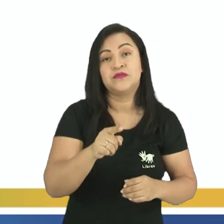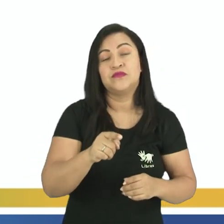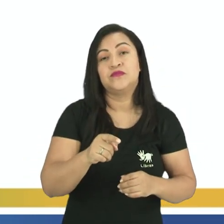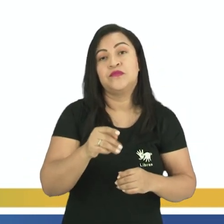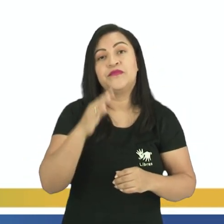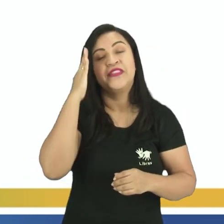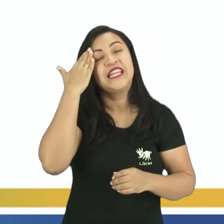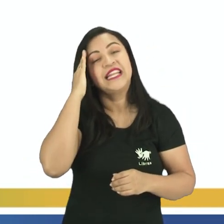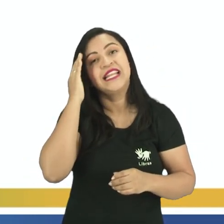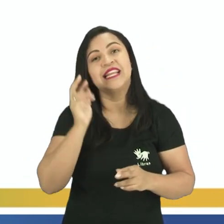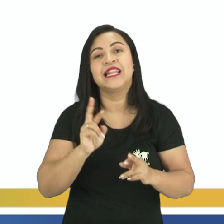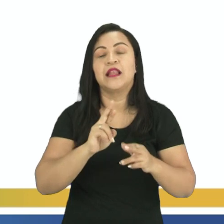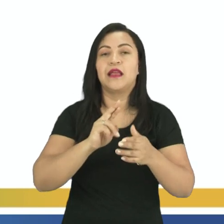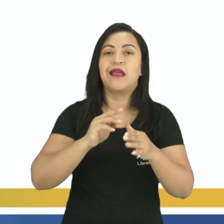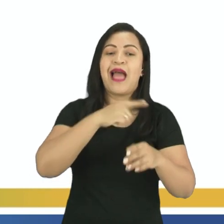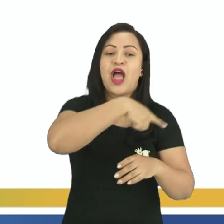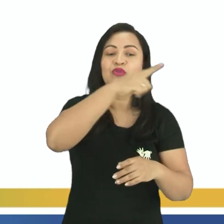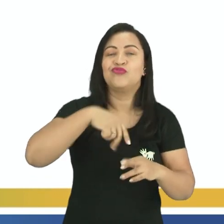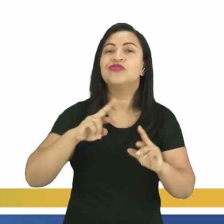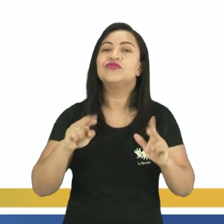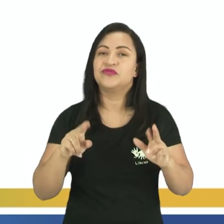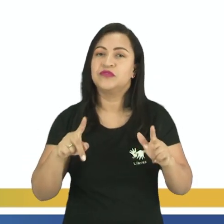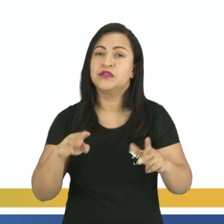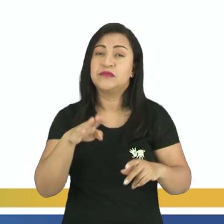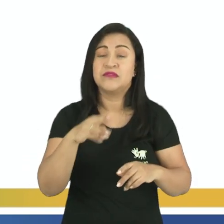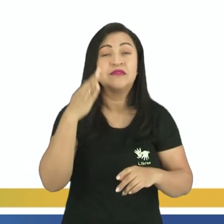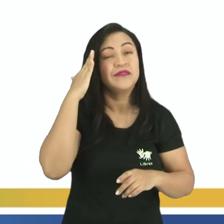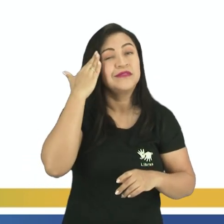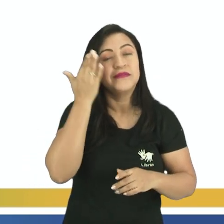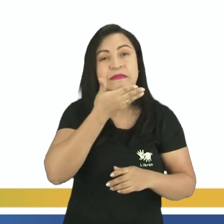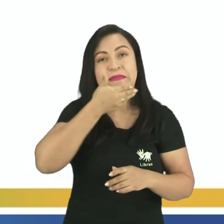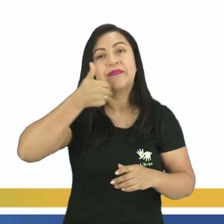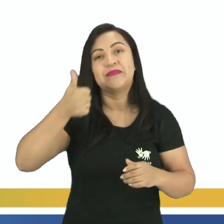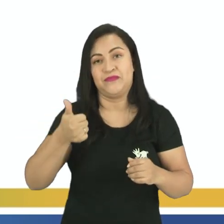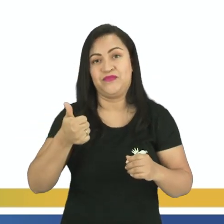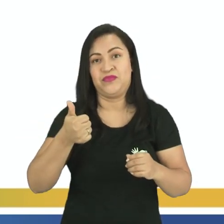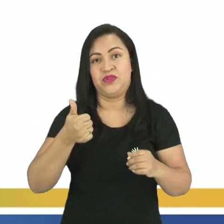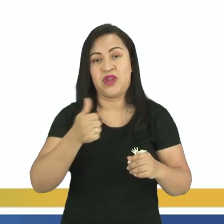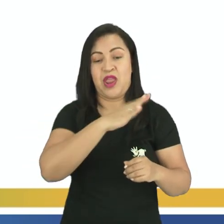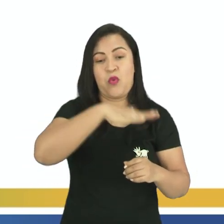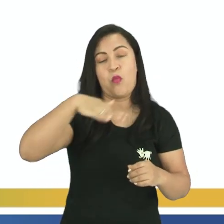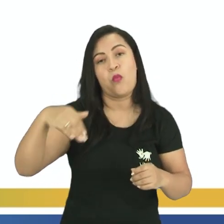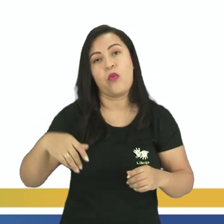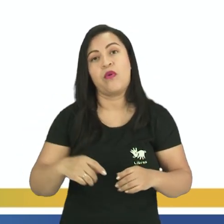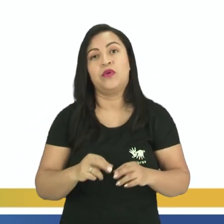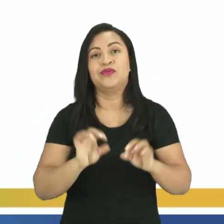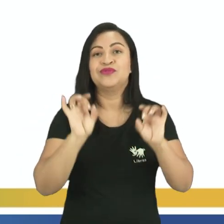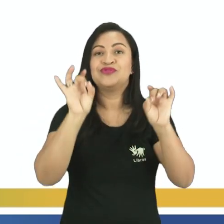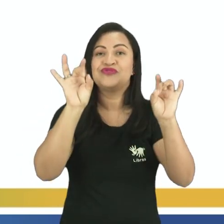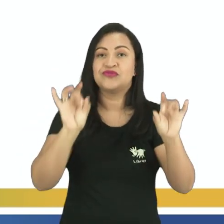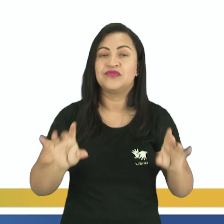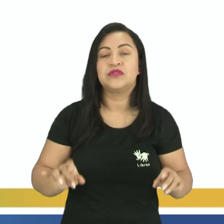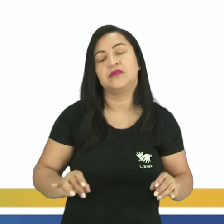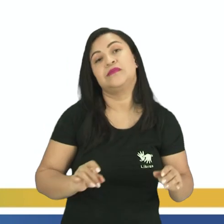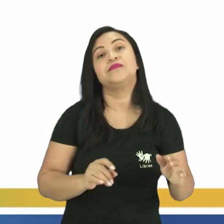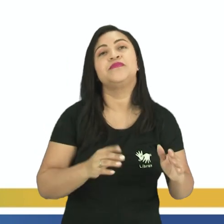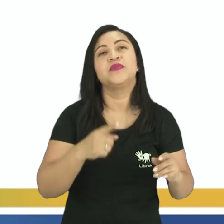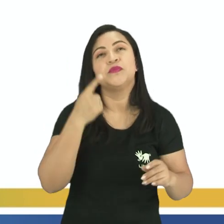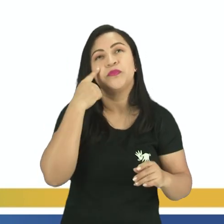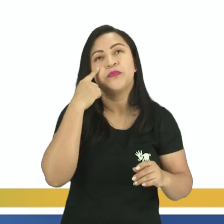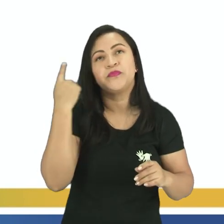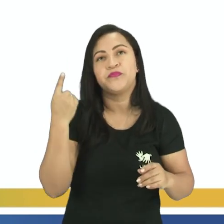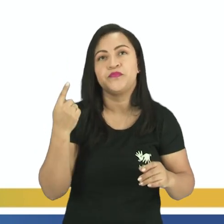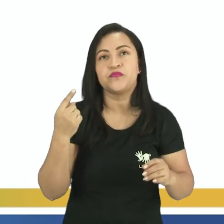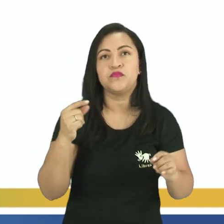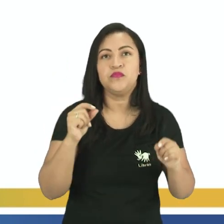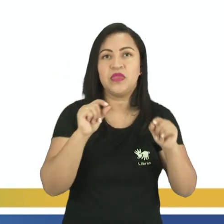tipos de ondas, vocês consigam entender melhor a diferença de uma onda para outra. Então, observem ali. A gente tem